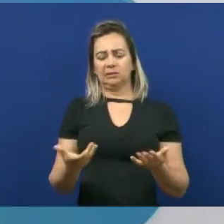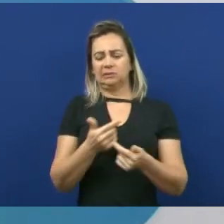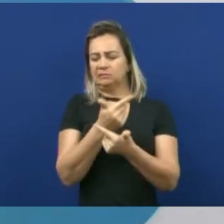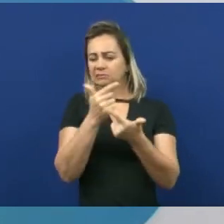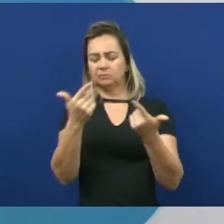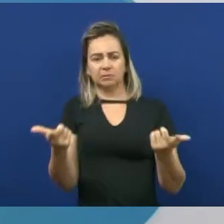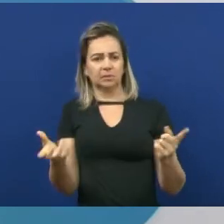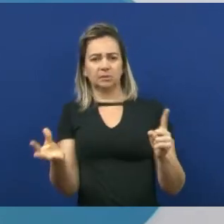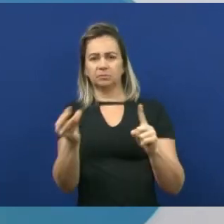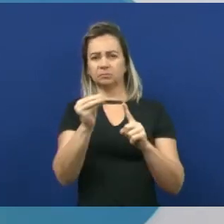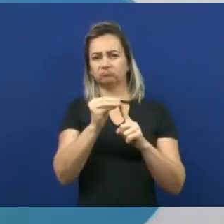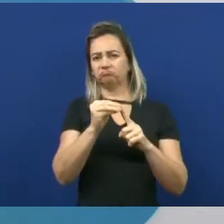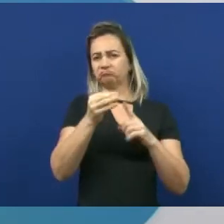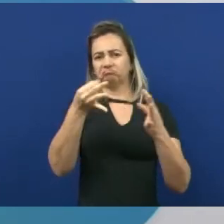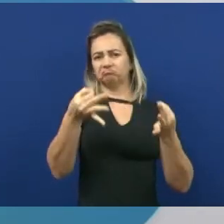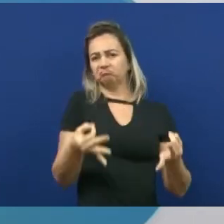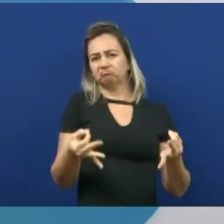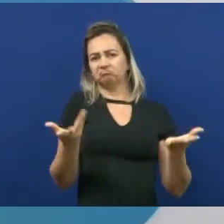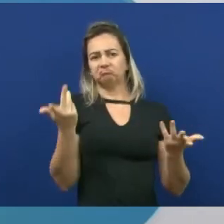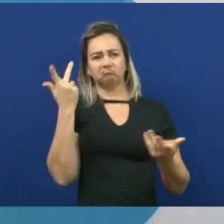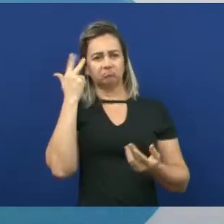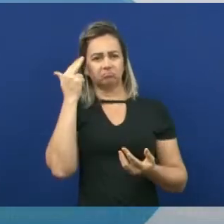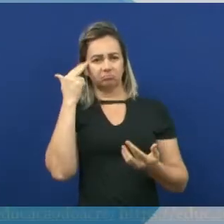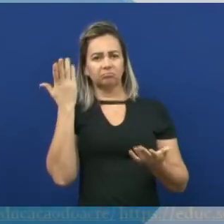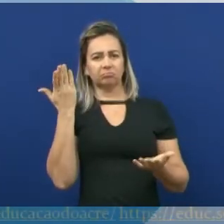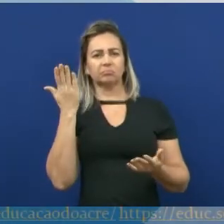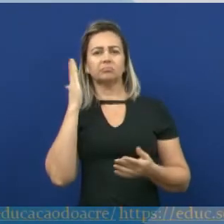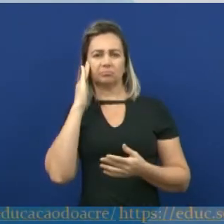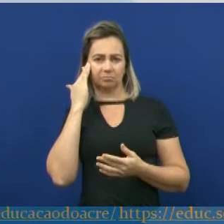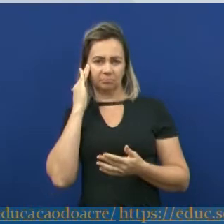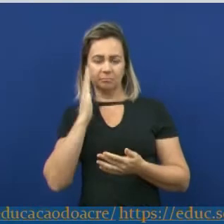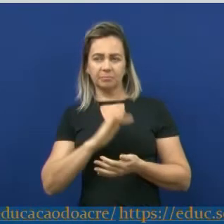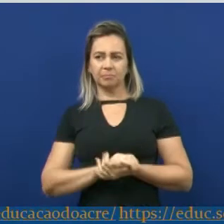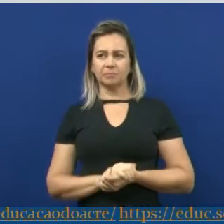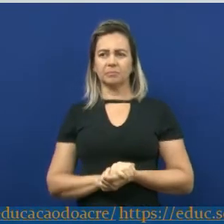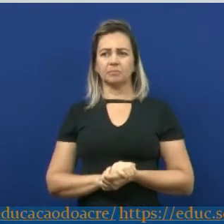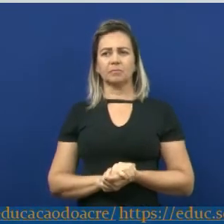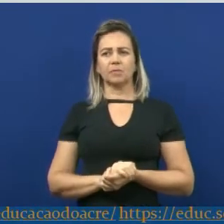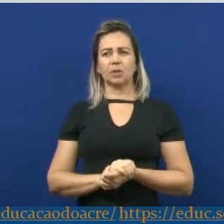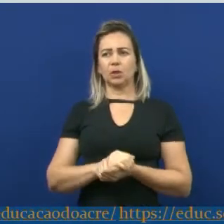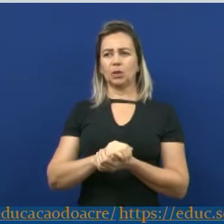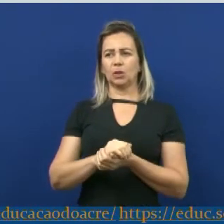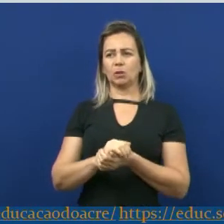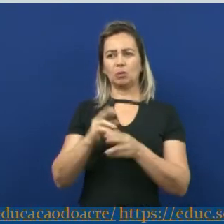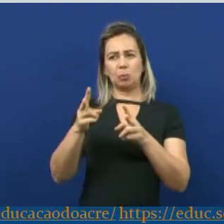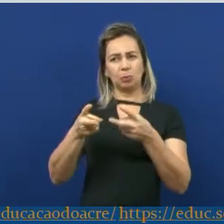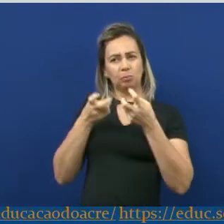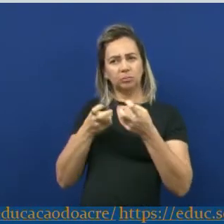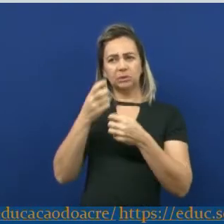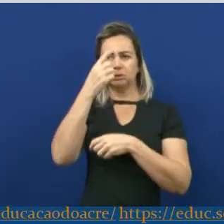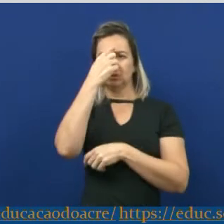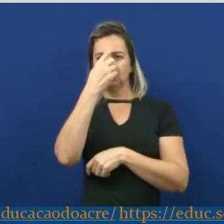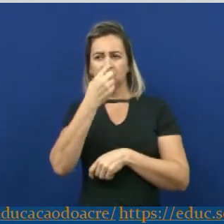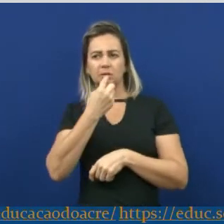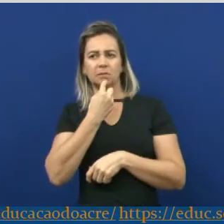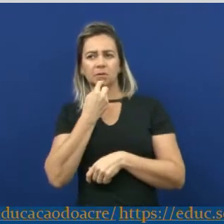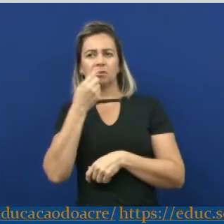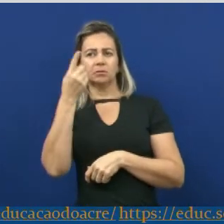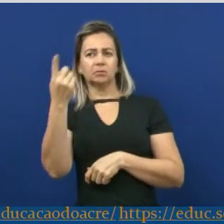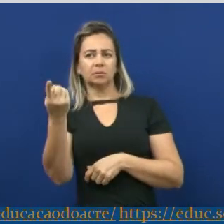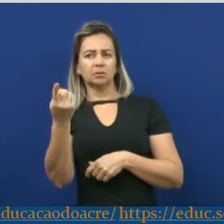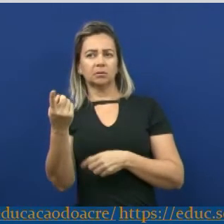função. Como vocês podem observar, as réplicas do quadro da Mona